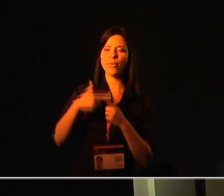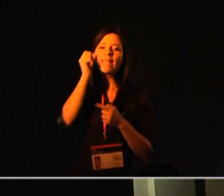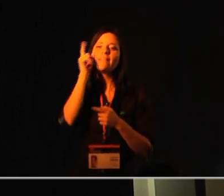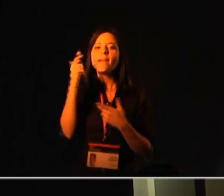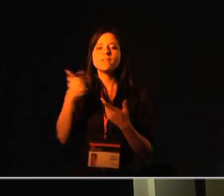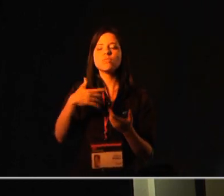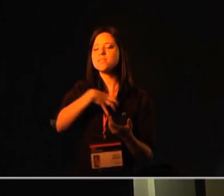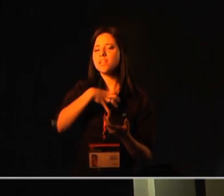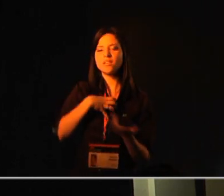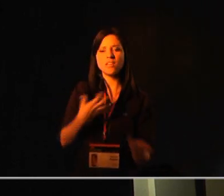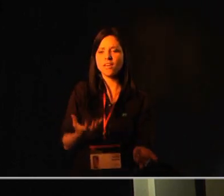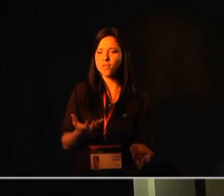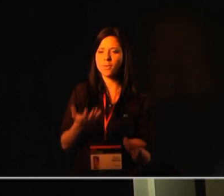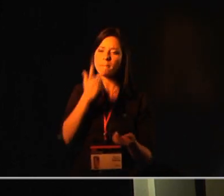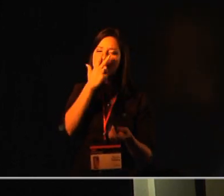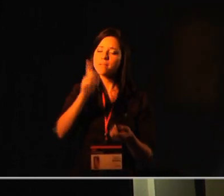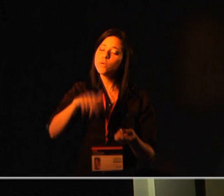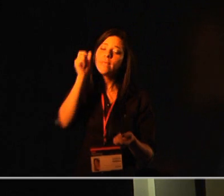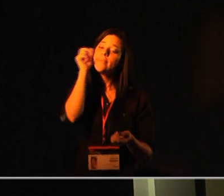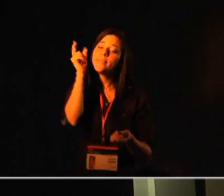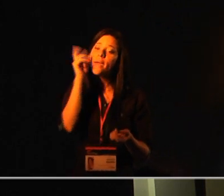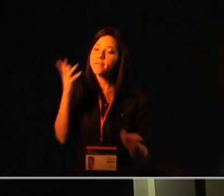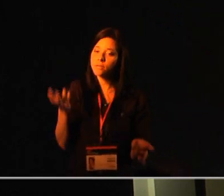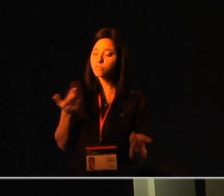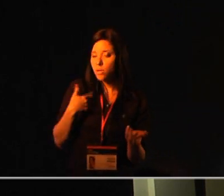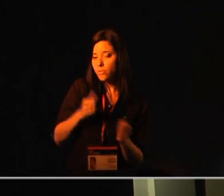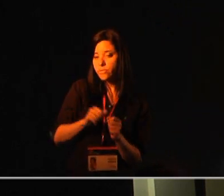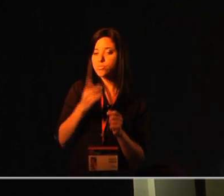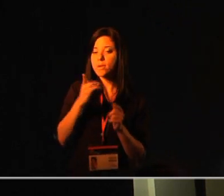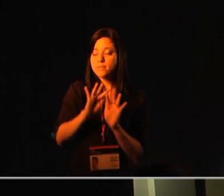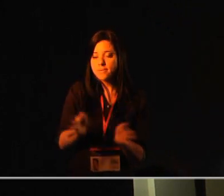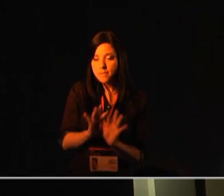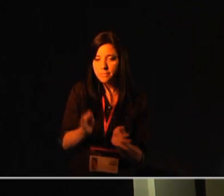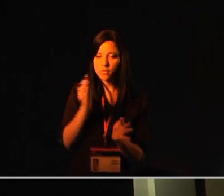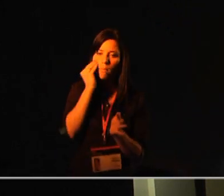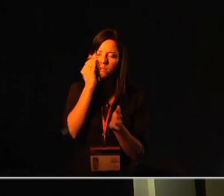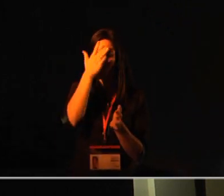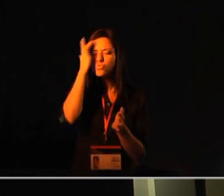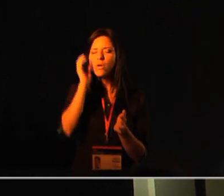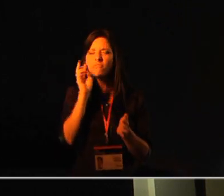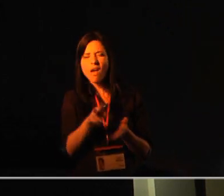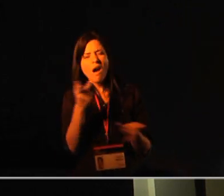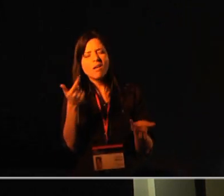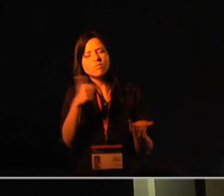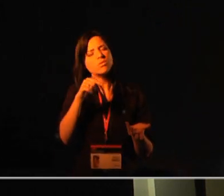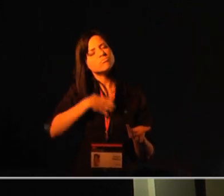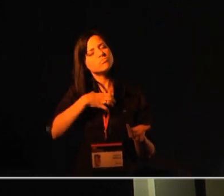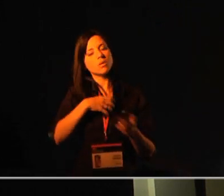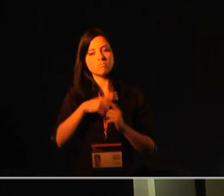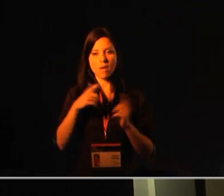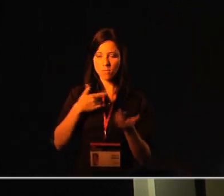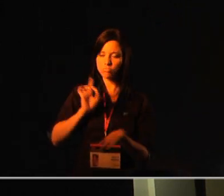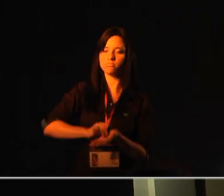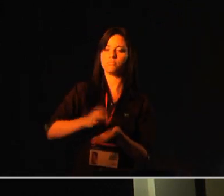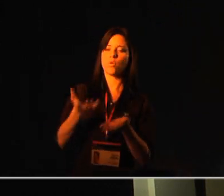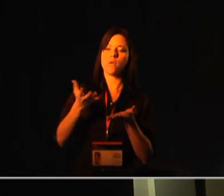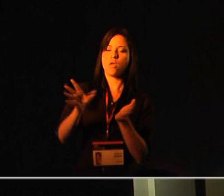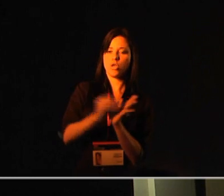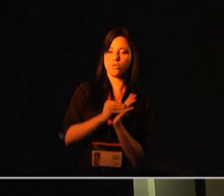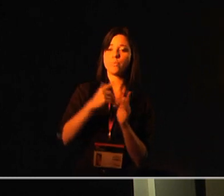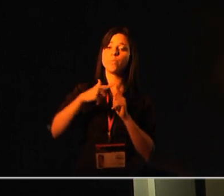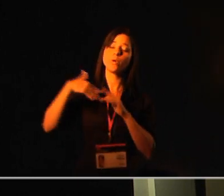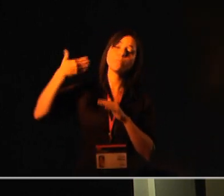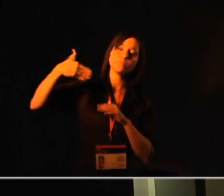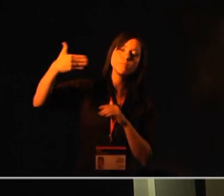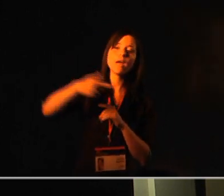fazem sentido. São ideias que eu tive, uma pequena observação, que muitas vezes ela ainda não faz sentido, mas eu quero registrar, porque mais